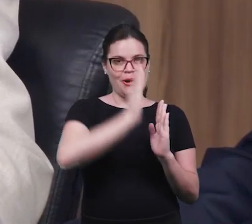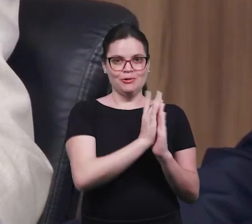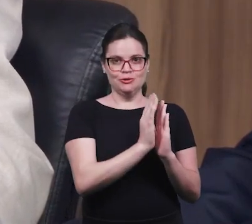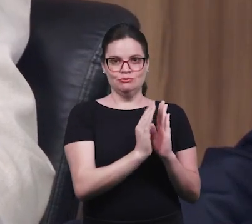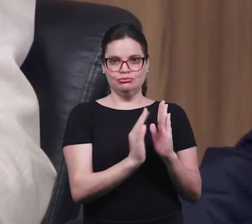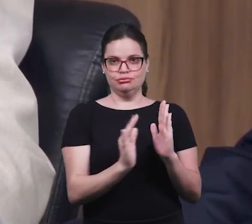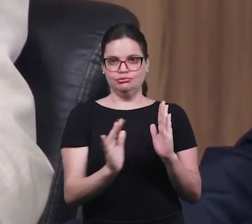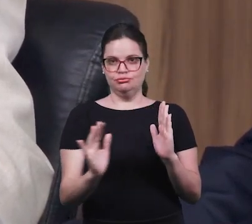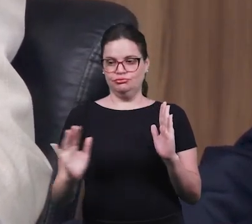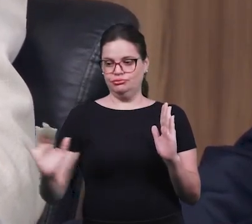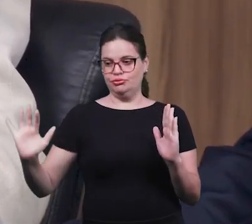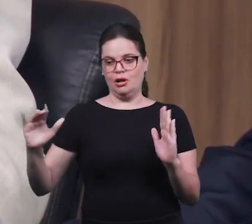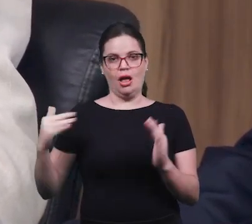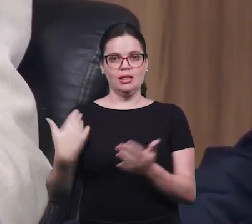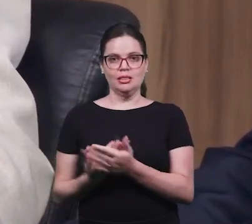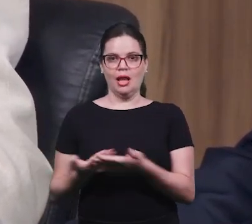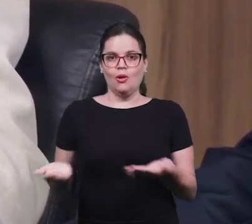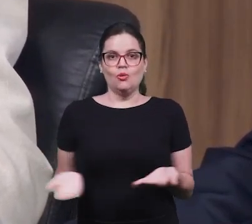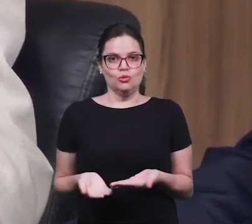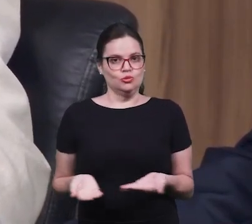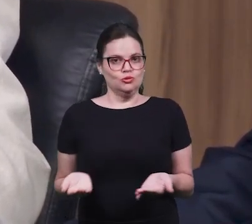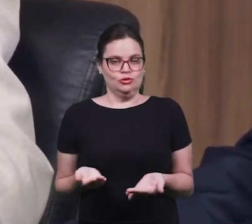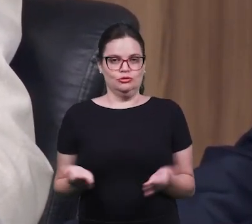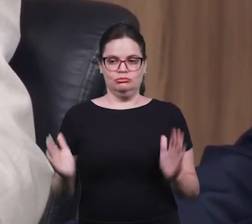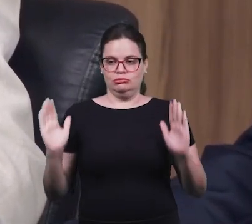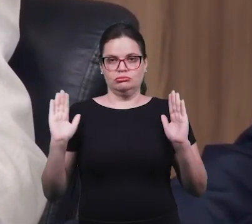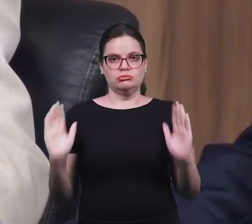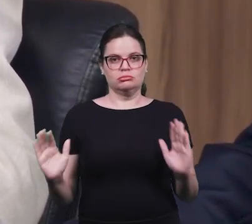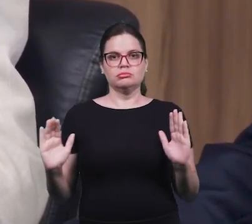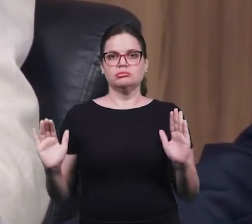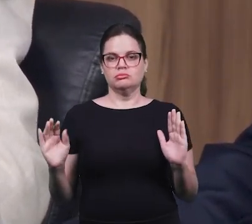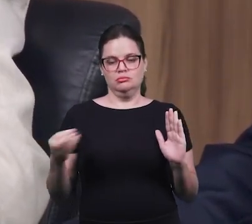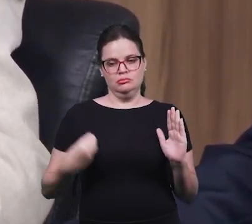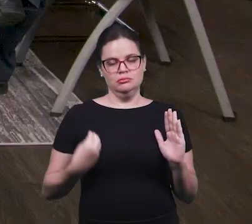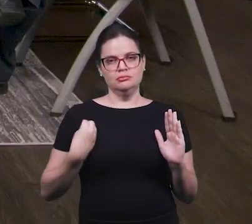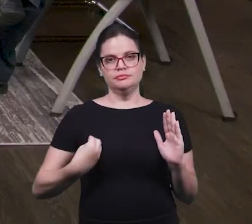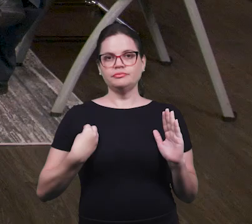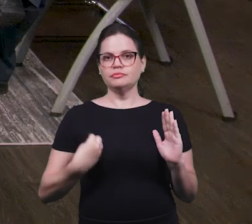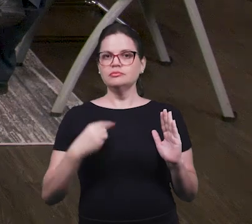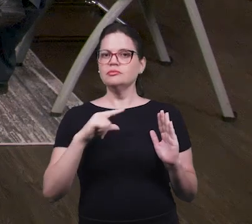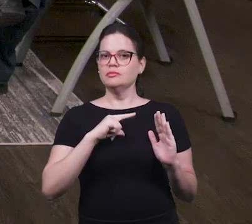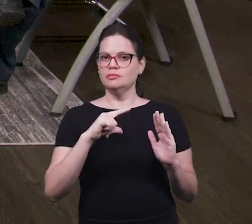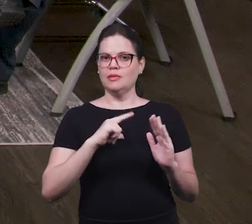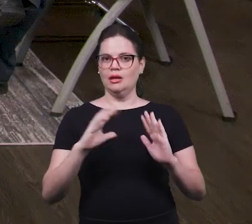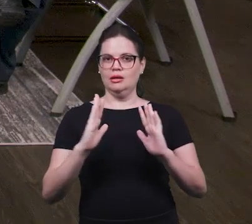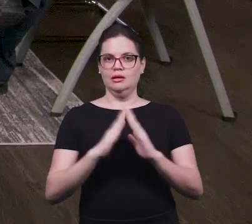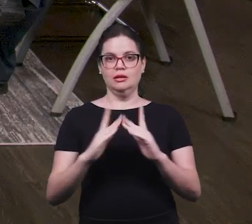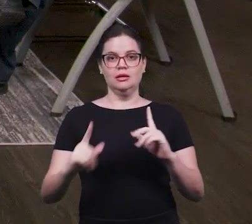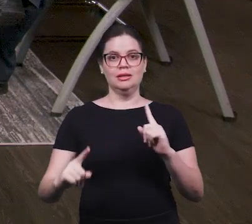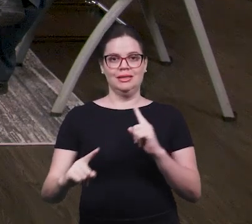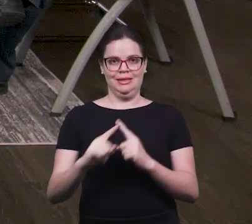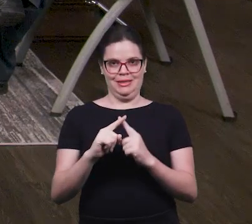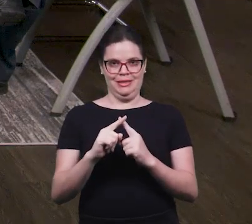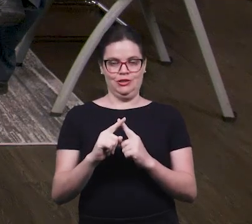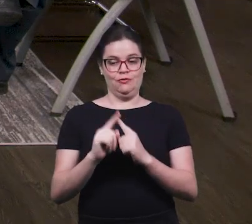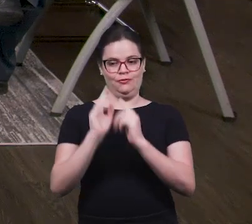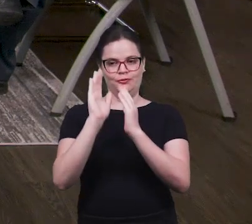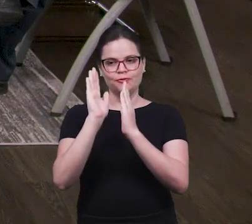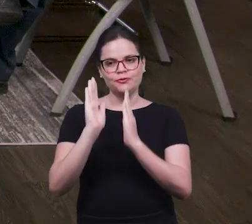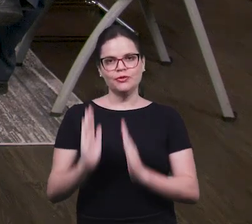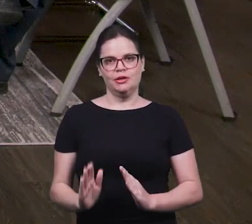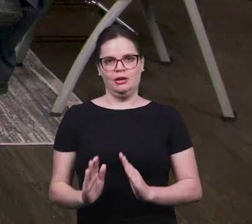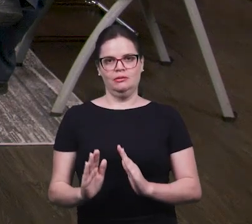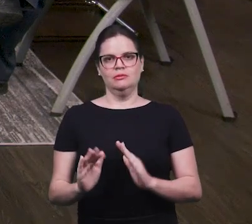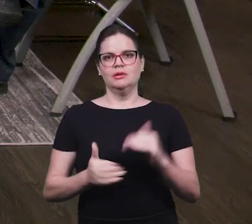erro nessa caminhada. Então, nessa caminhada, tudo está profetizado nas 7 cartas